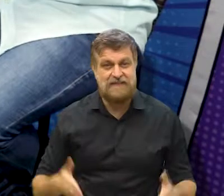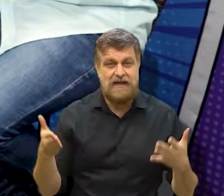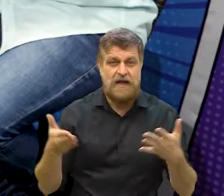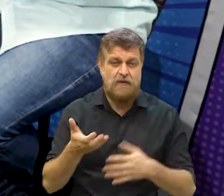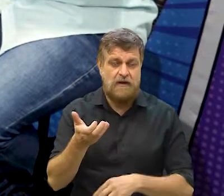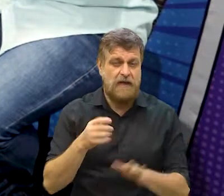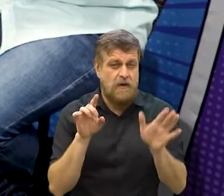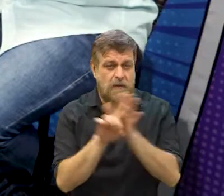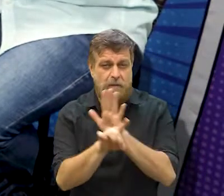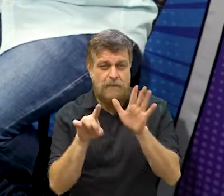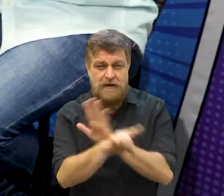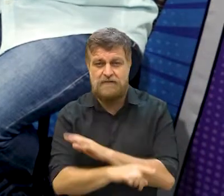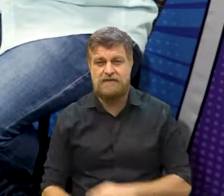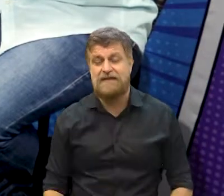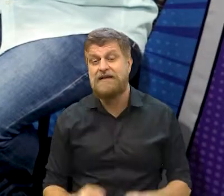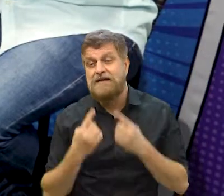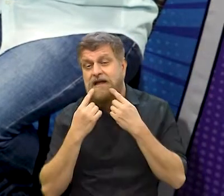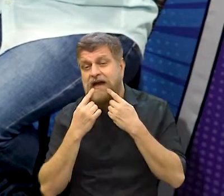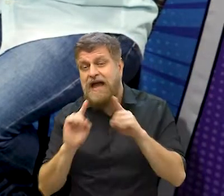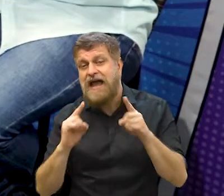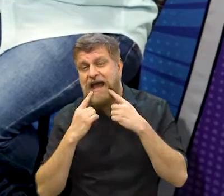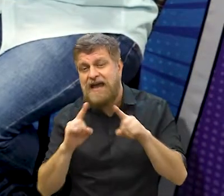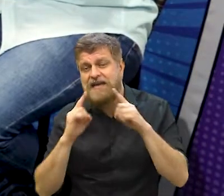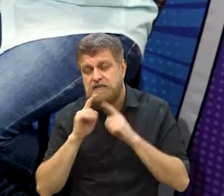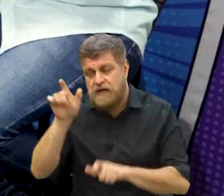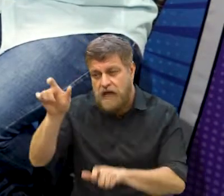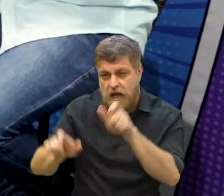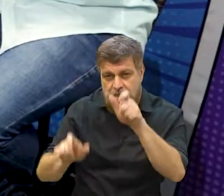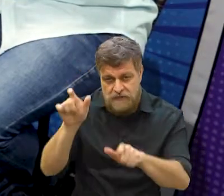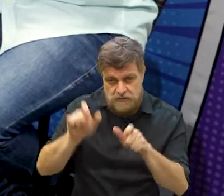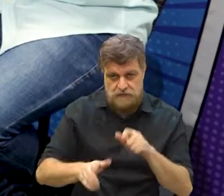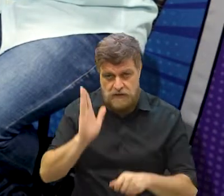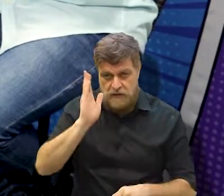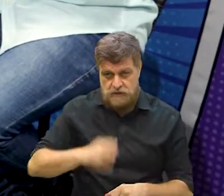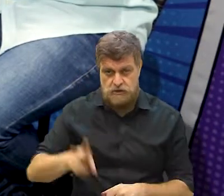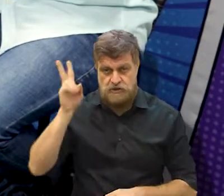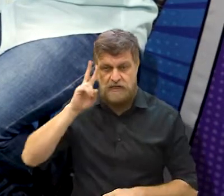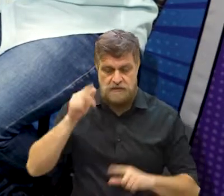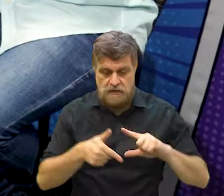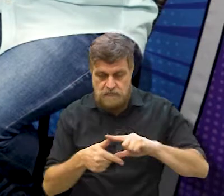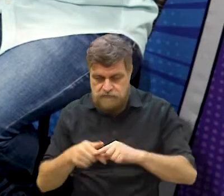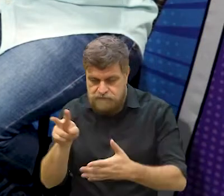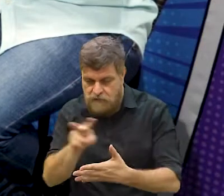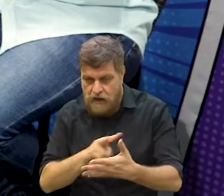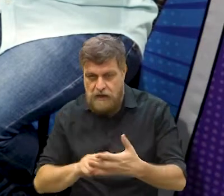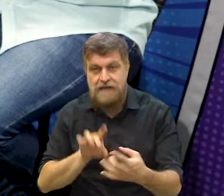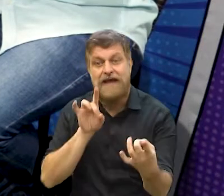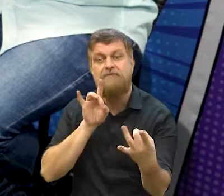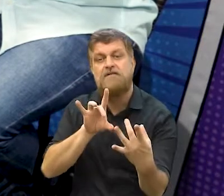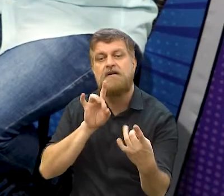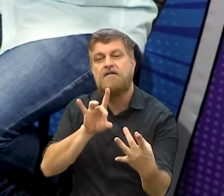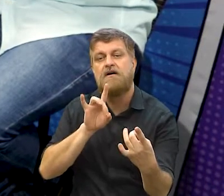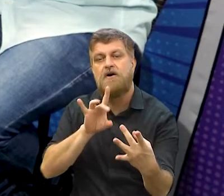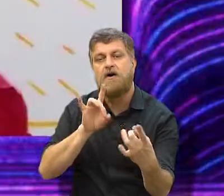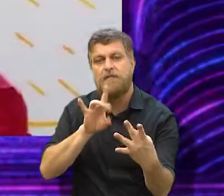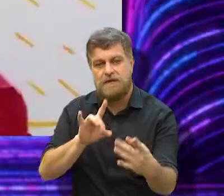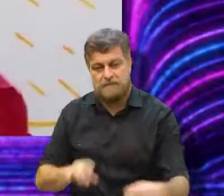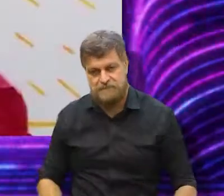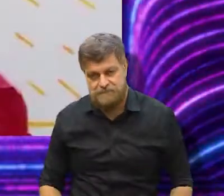Gabriel, agora eu quero saber sobre críticas, né? Pessoal que já consumiu HQ, né? Qual foi o retorno que você